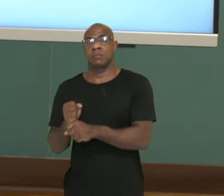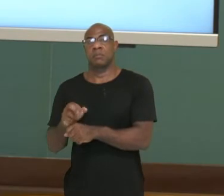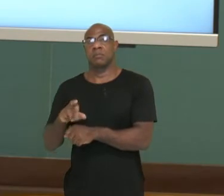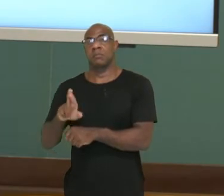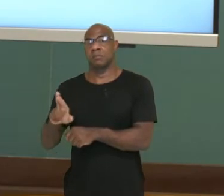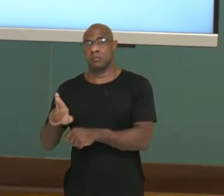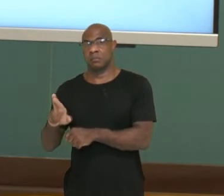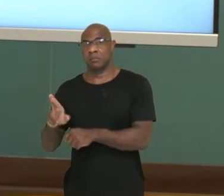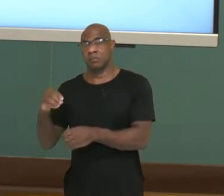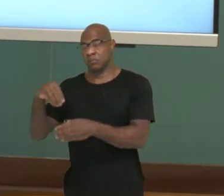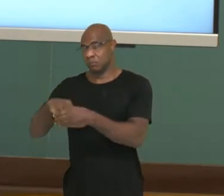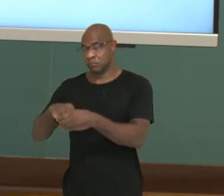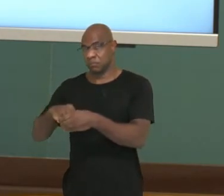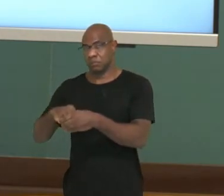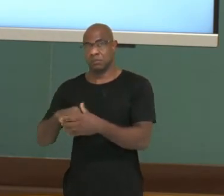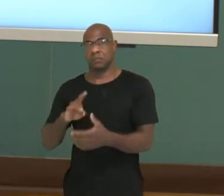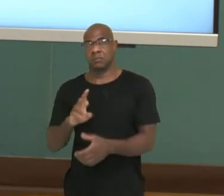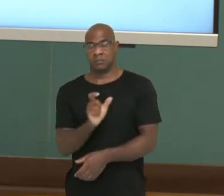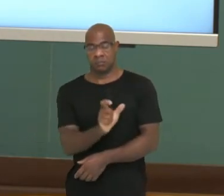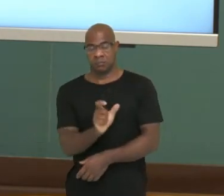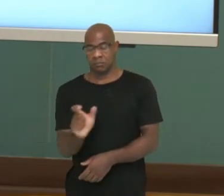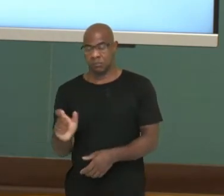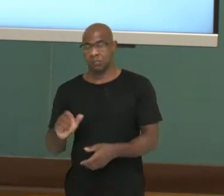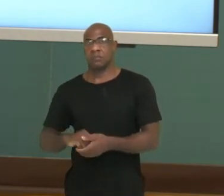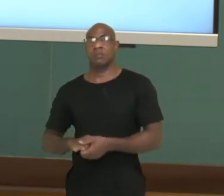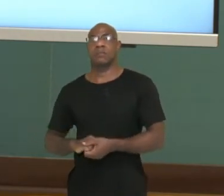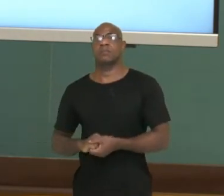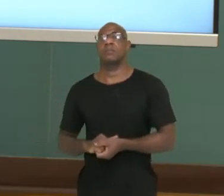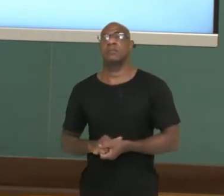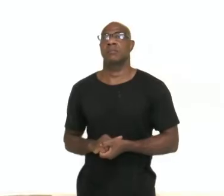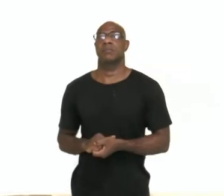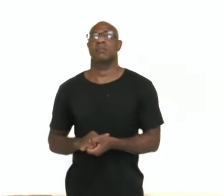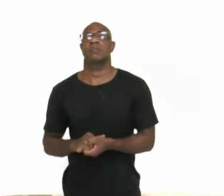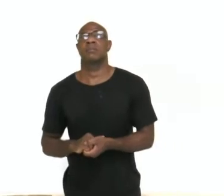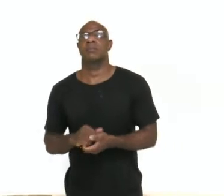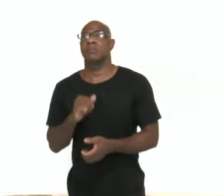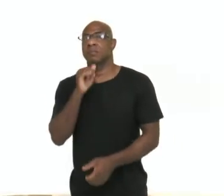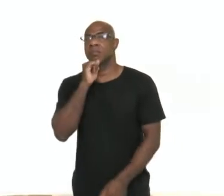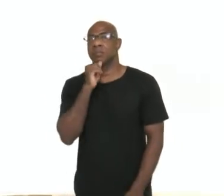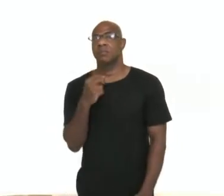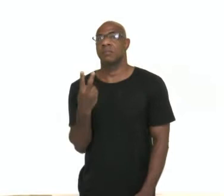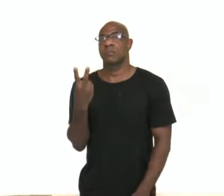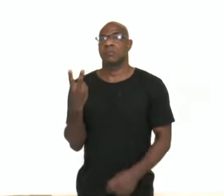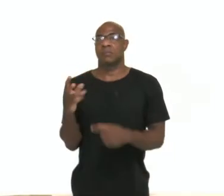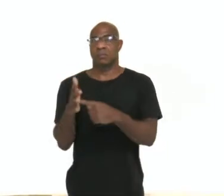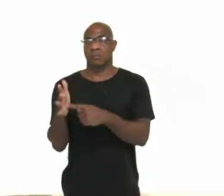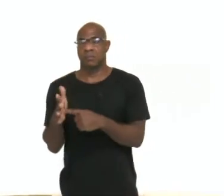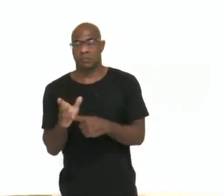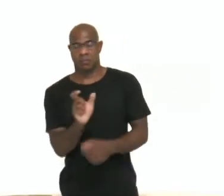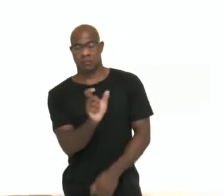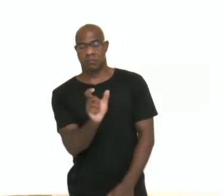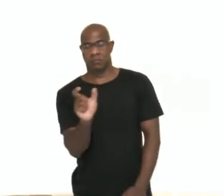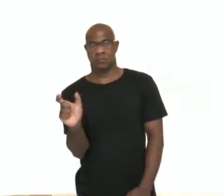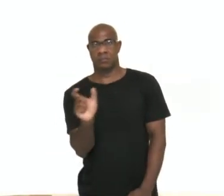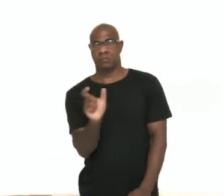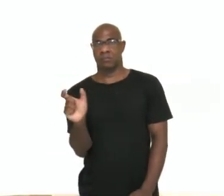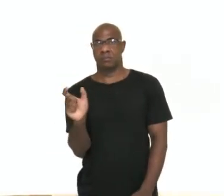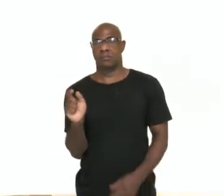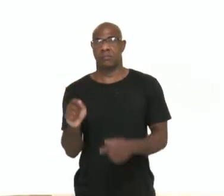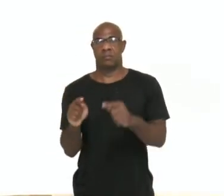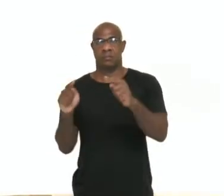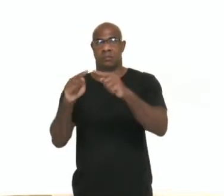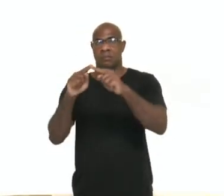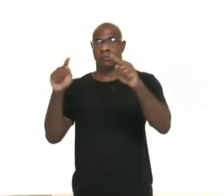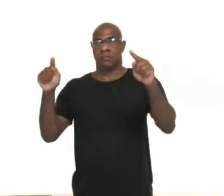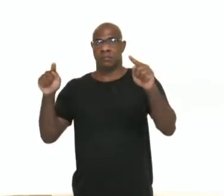gerador. Vamos fazer um exemplo para a gente entender isso melhor. Peguei aqui e liguei dois geradores em série, tá?